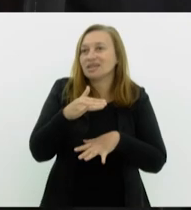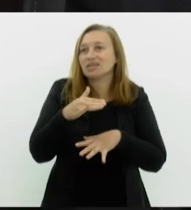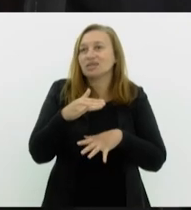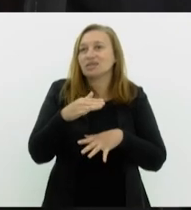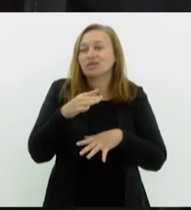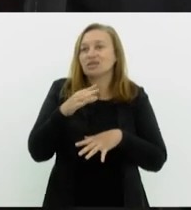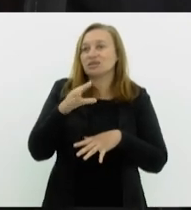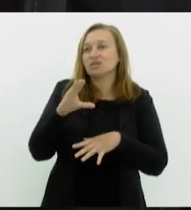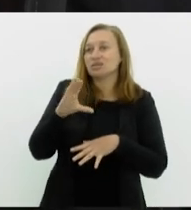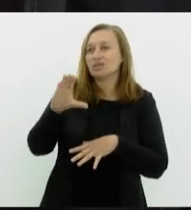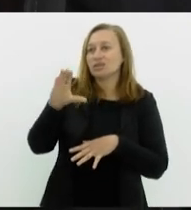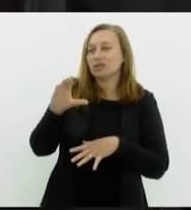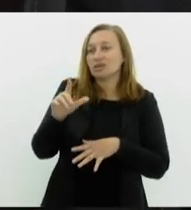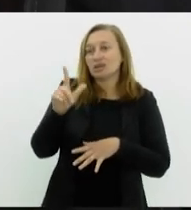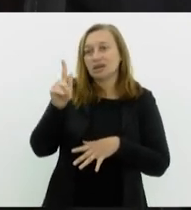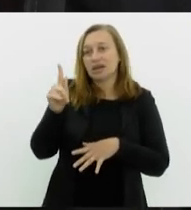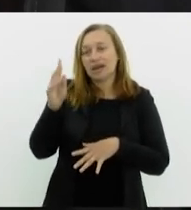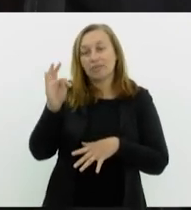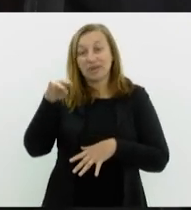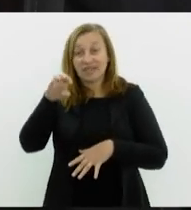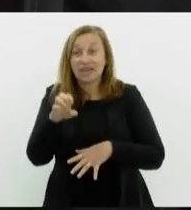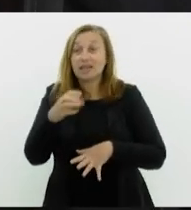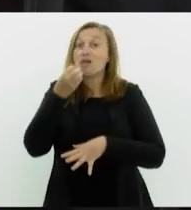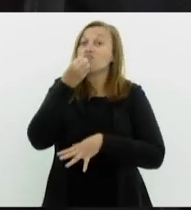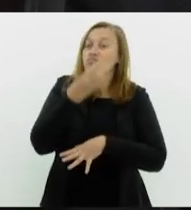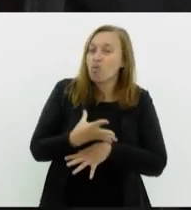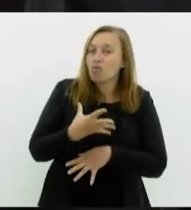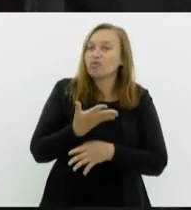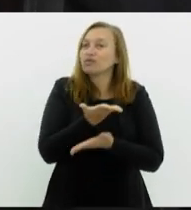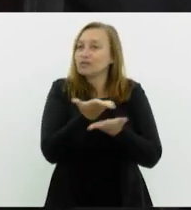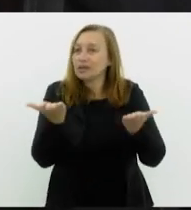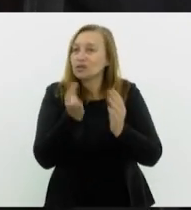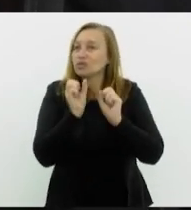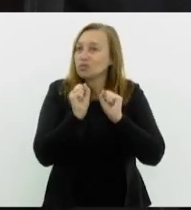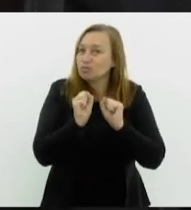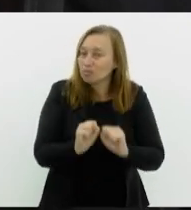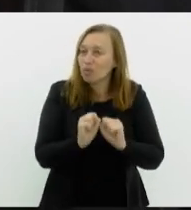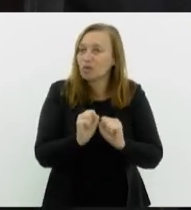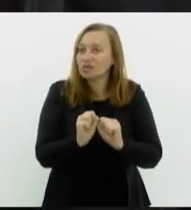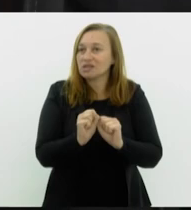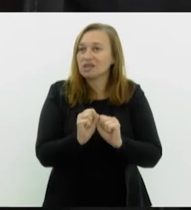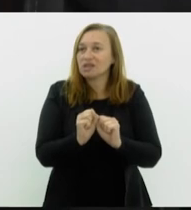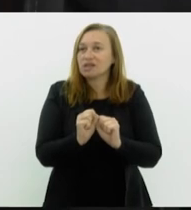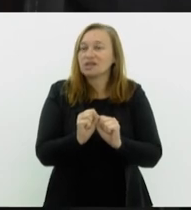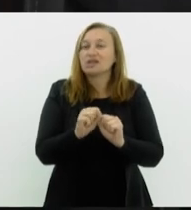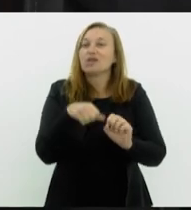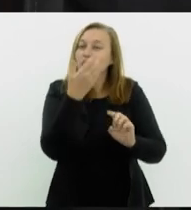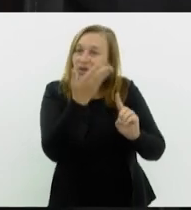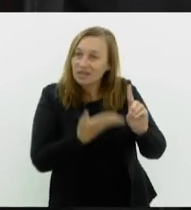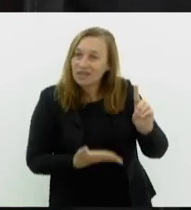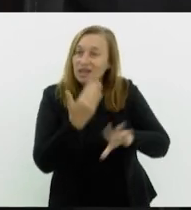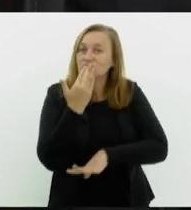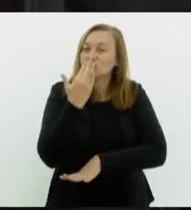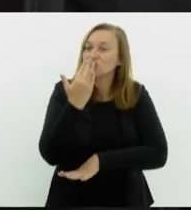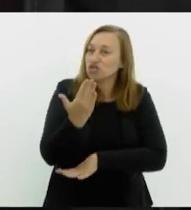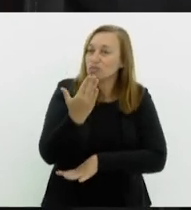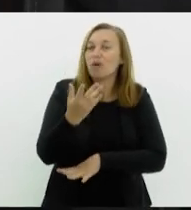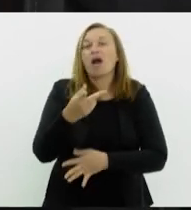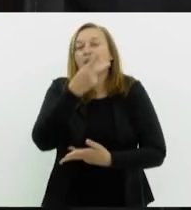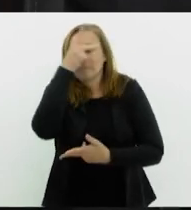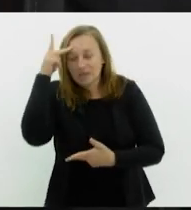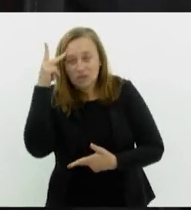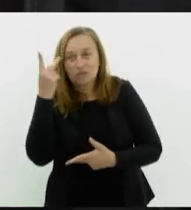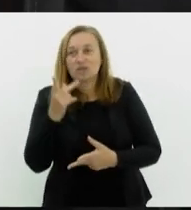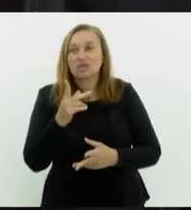gabinete, e isso é muito bom que os senhores possam repercutir isso em homenagem desse tipo a pessoas como